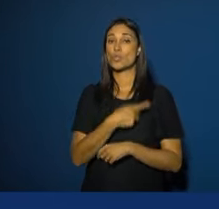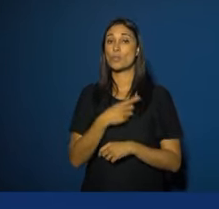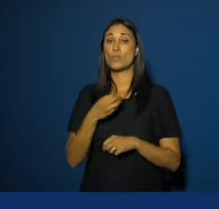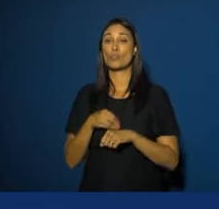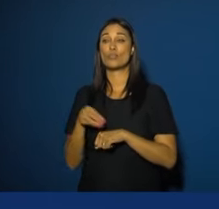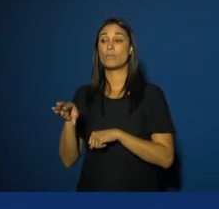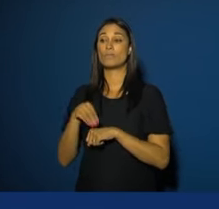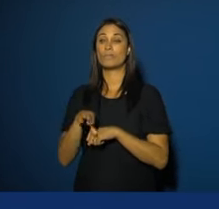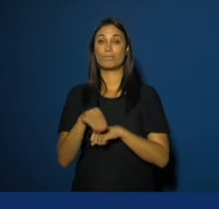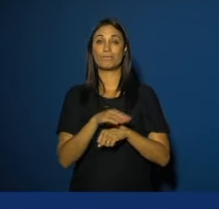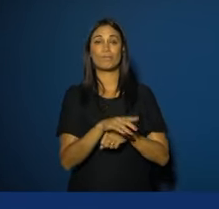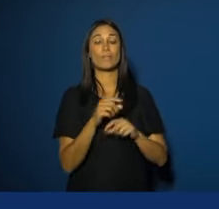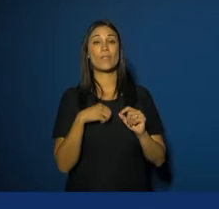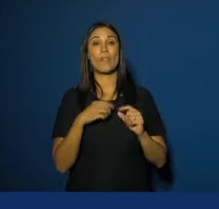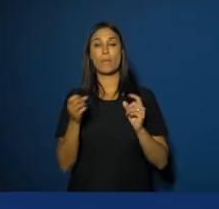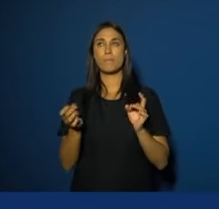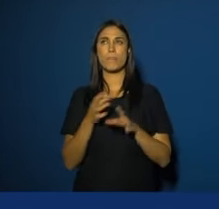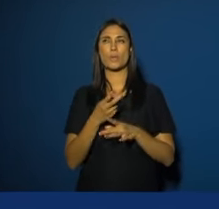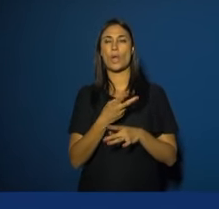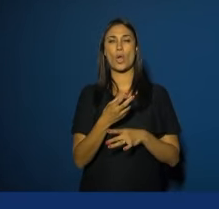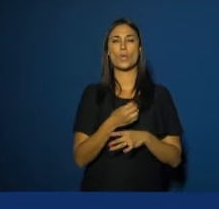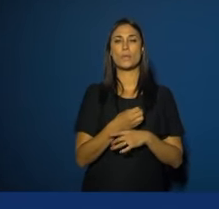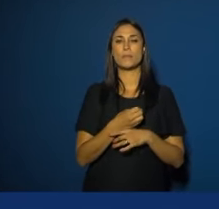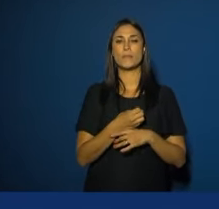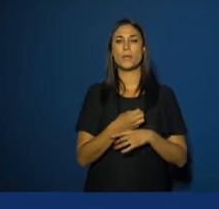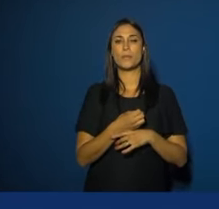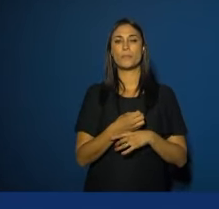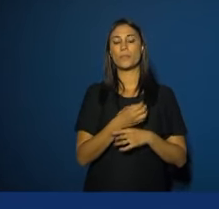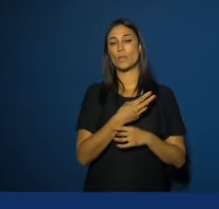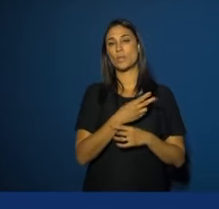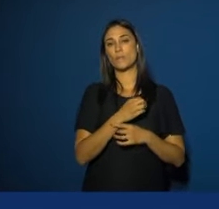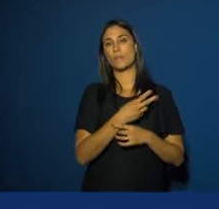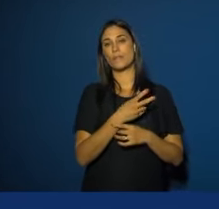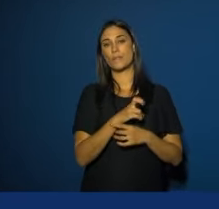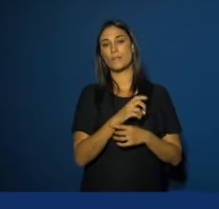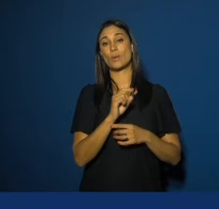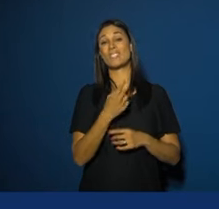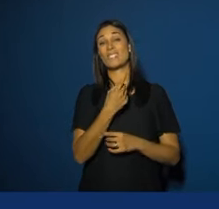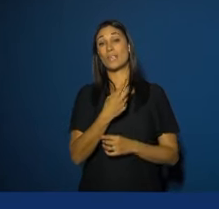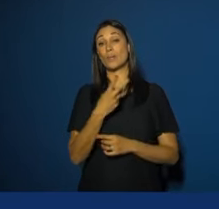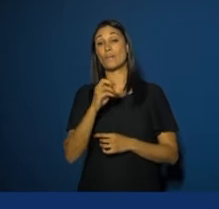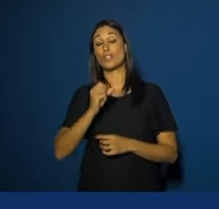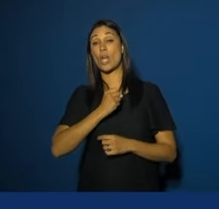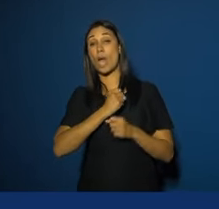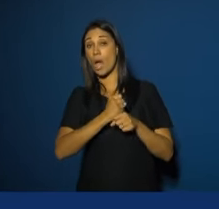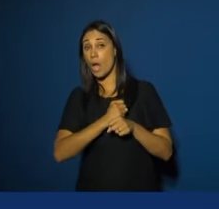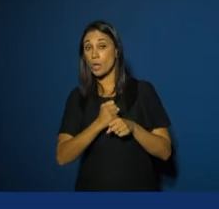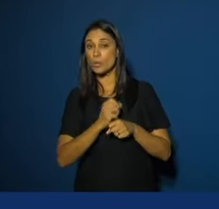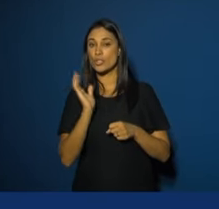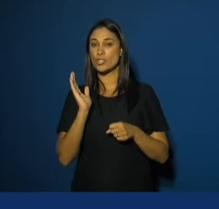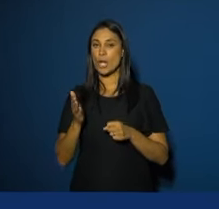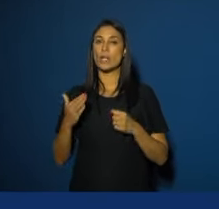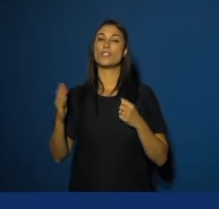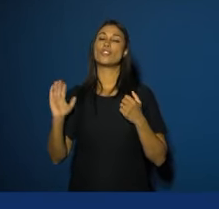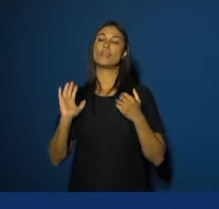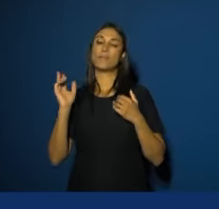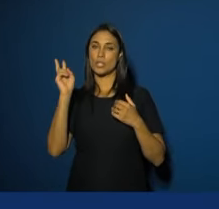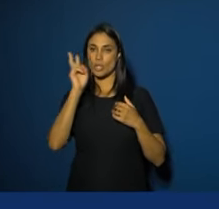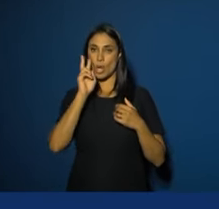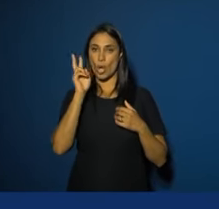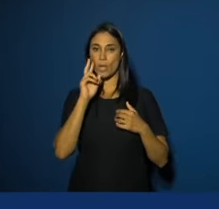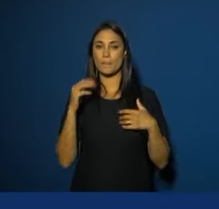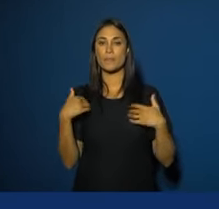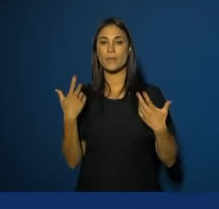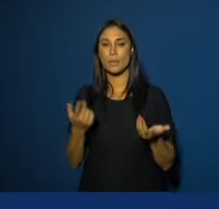de distribuição que vai completar, em 2025, 120 anos de estrada. Então,